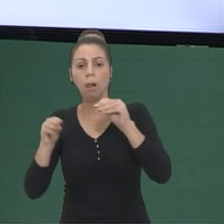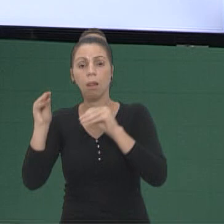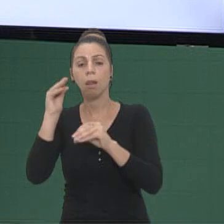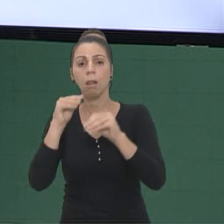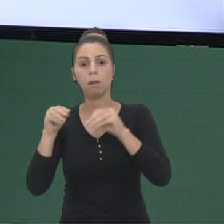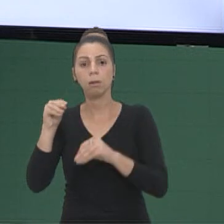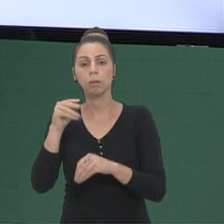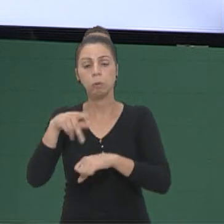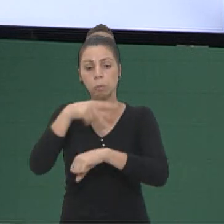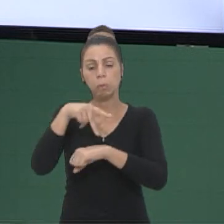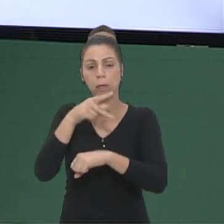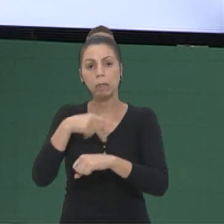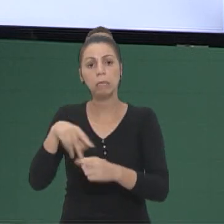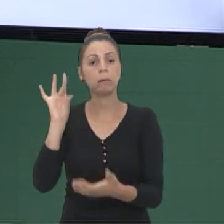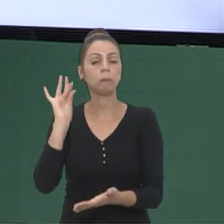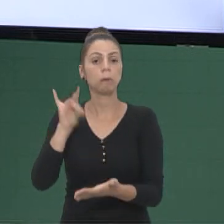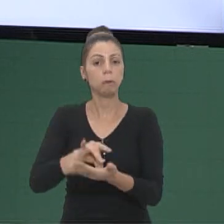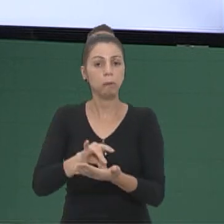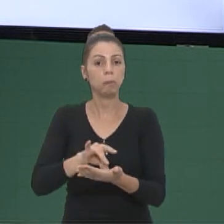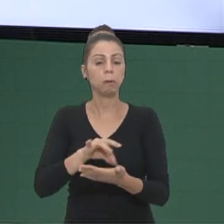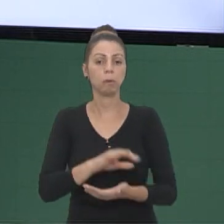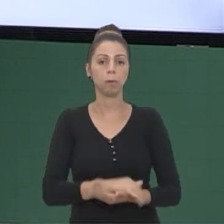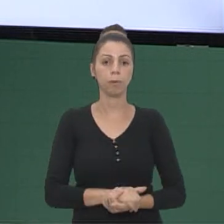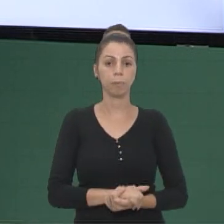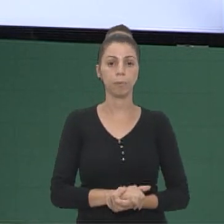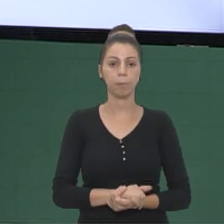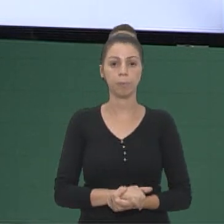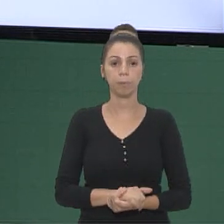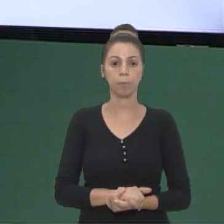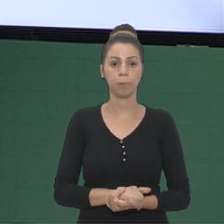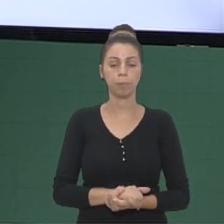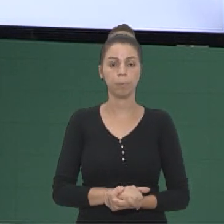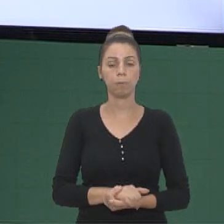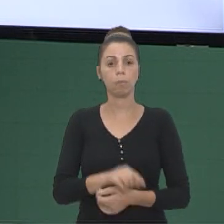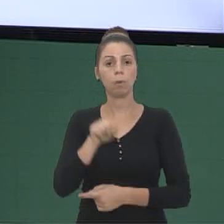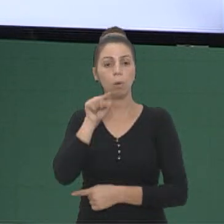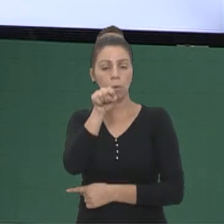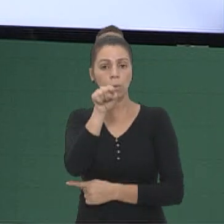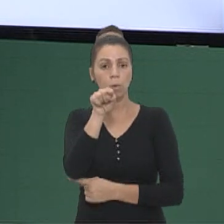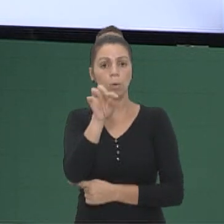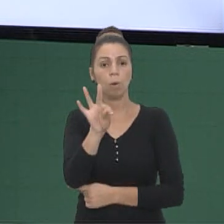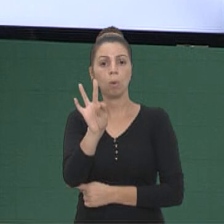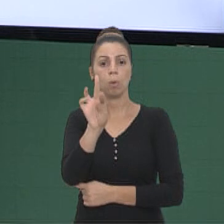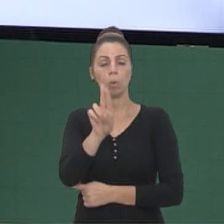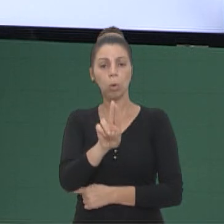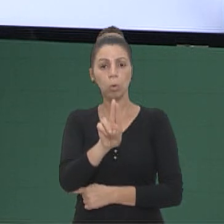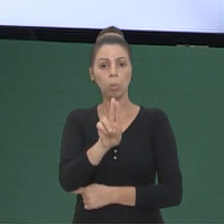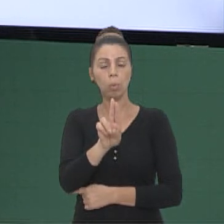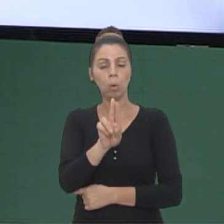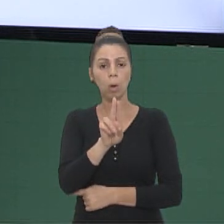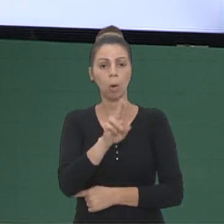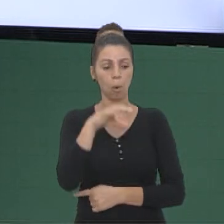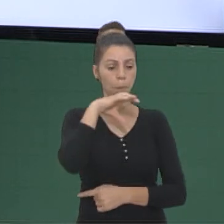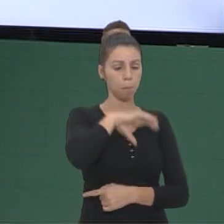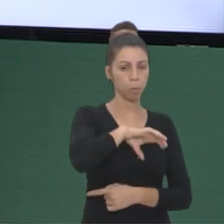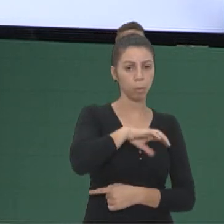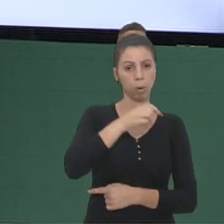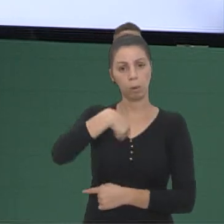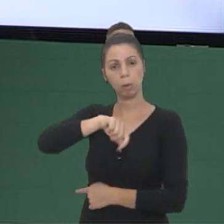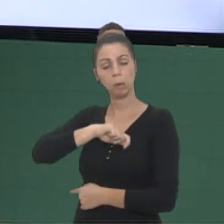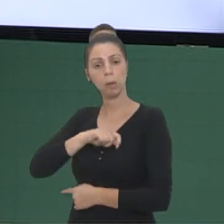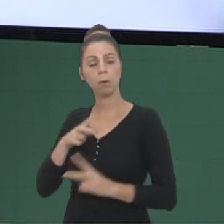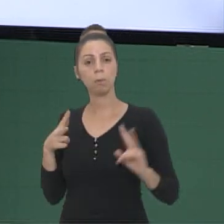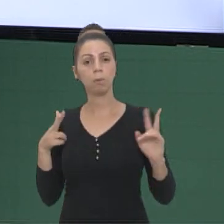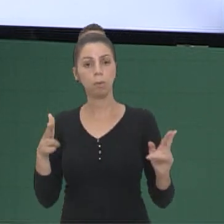também. Segunda pessoa, o tu, que equivale ao nosso tu também, e o vos. Esse vos se refere muito a